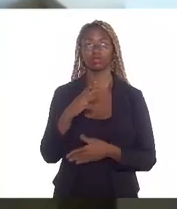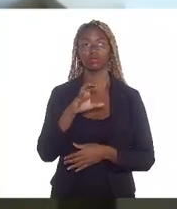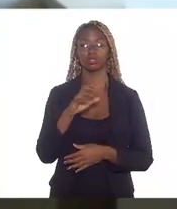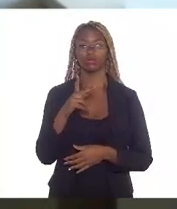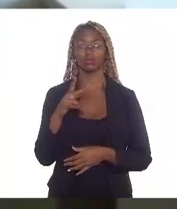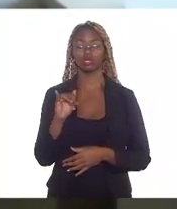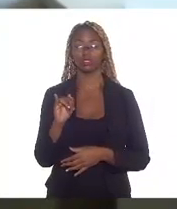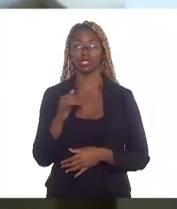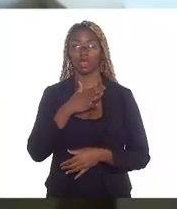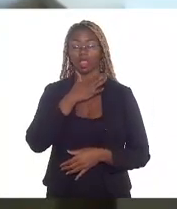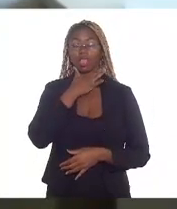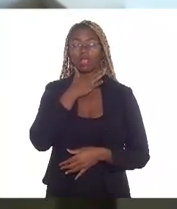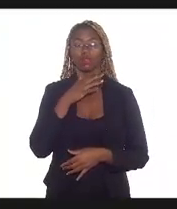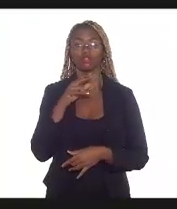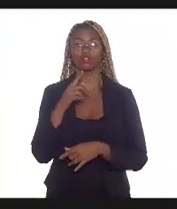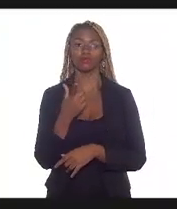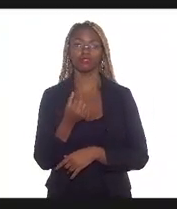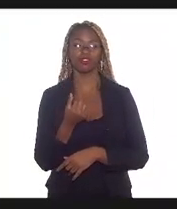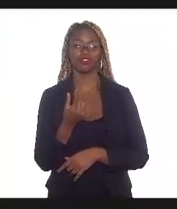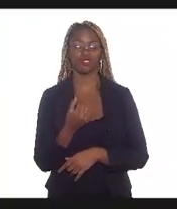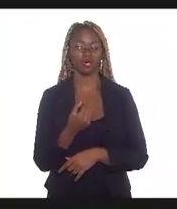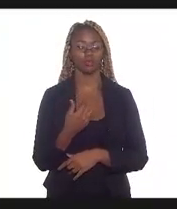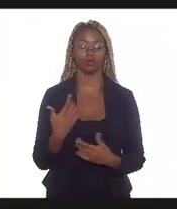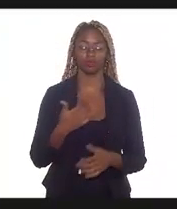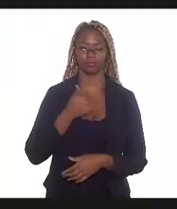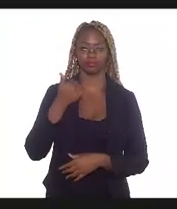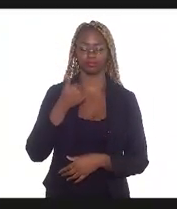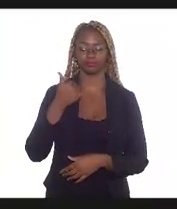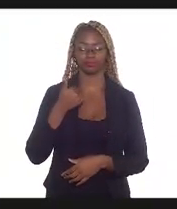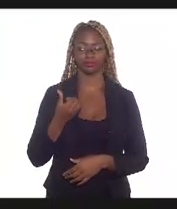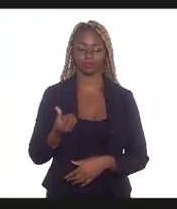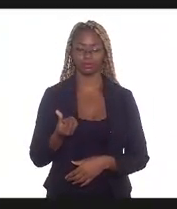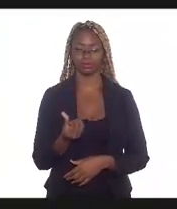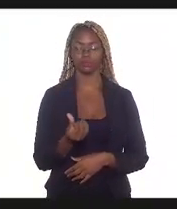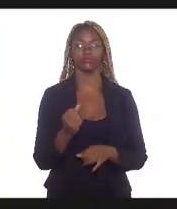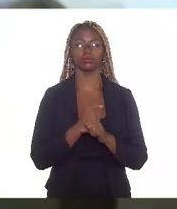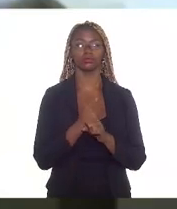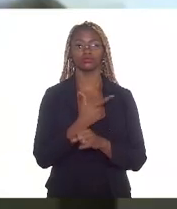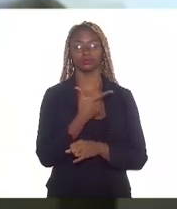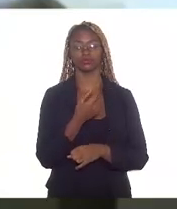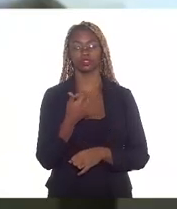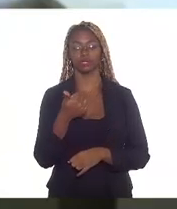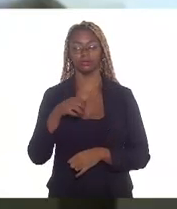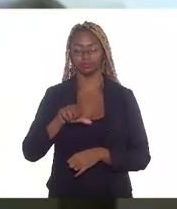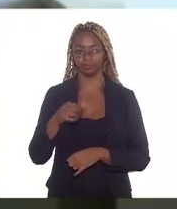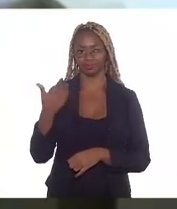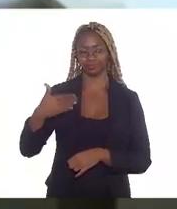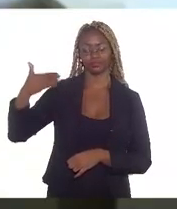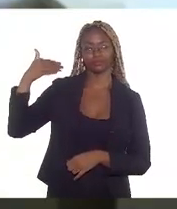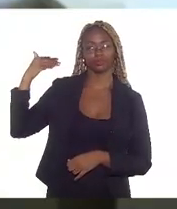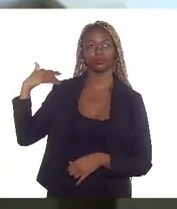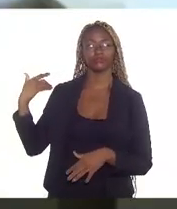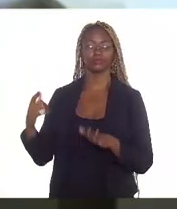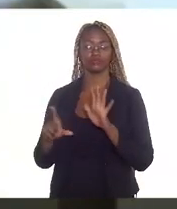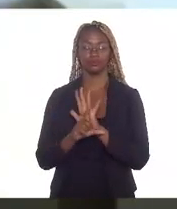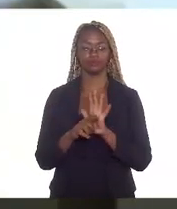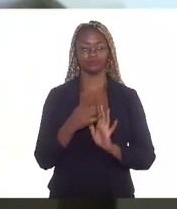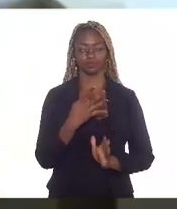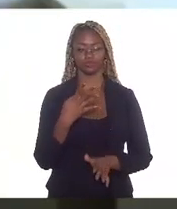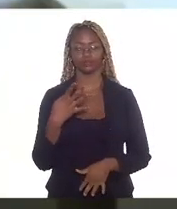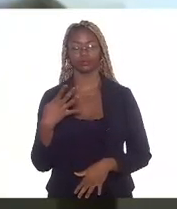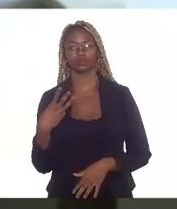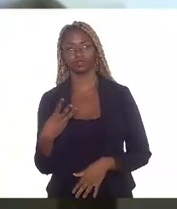fiscal, que aconteceu no primeiro semestre de 2019. À época, a lei